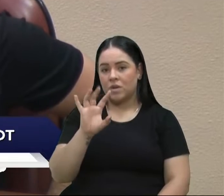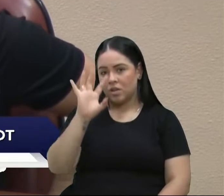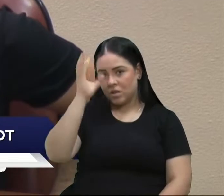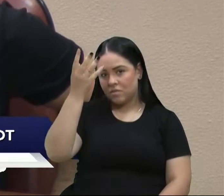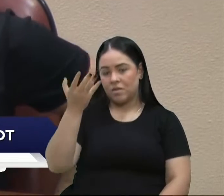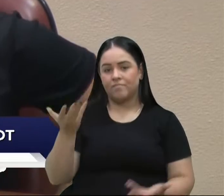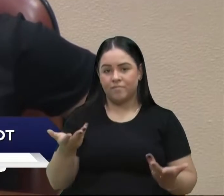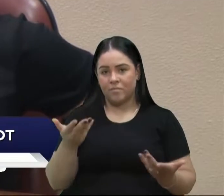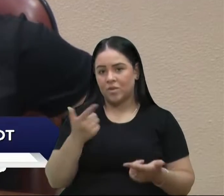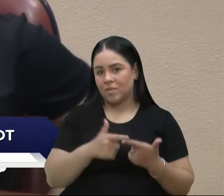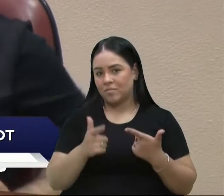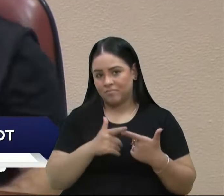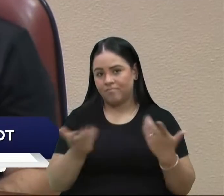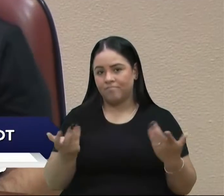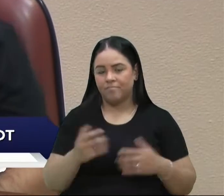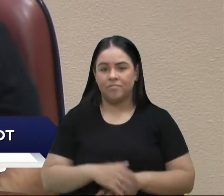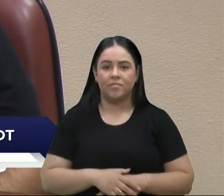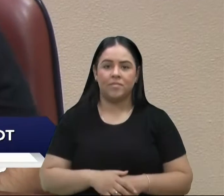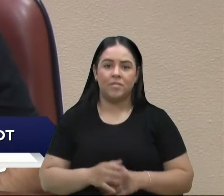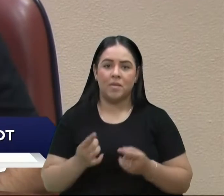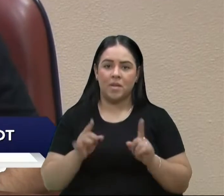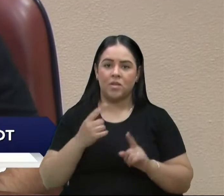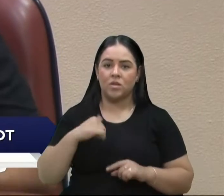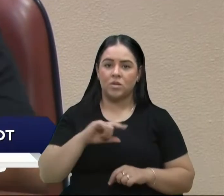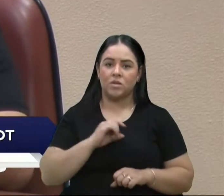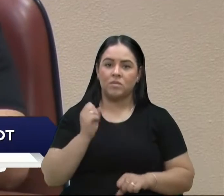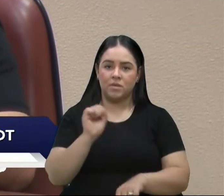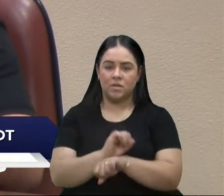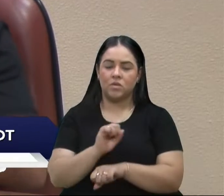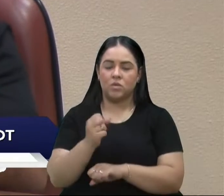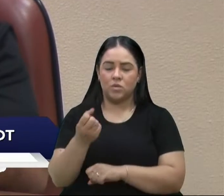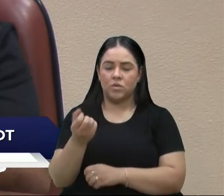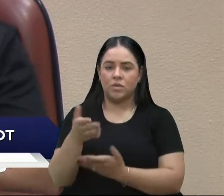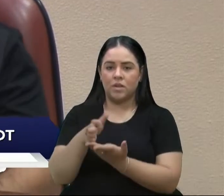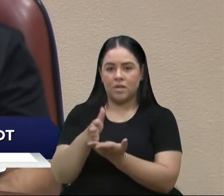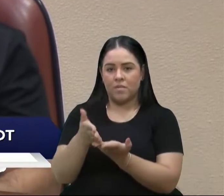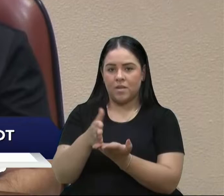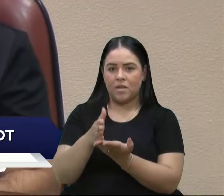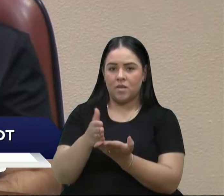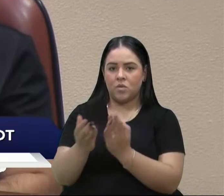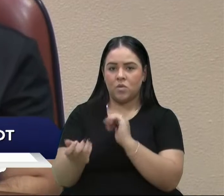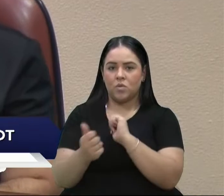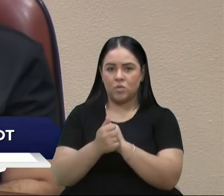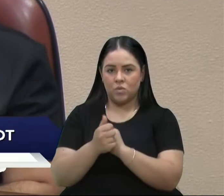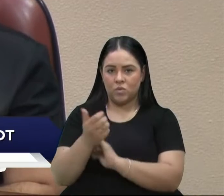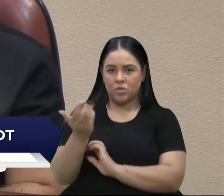do problema, né? Mas esperamos intermediar, Cláudia,